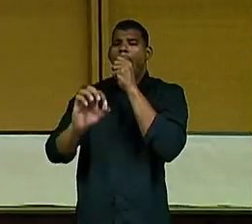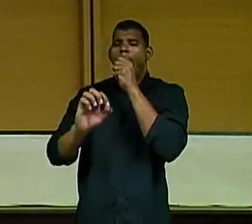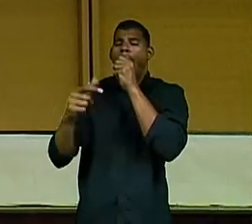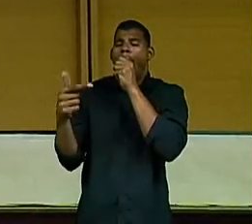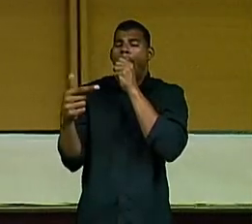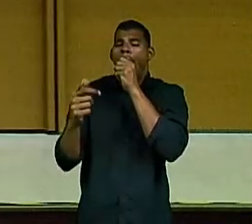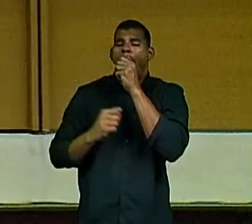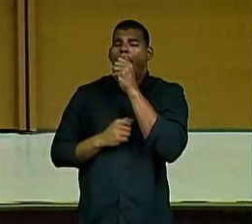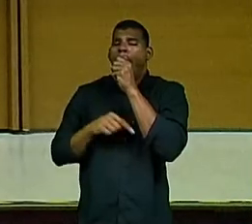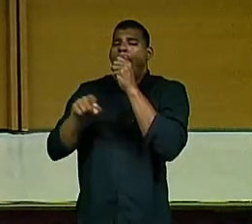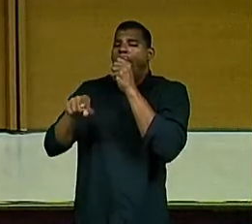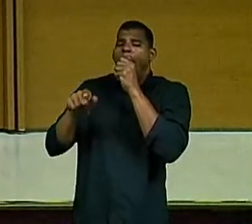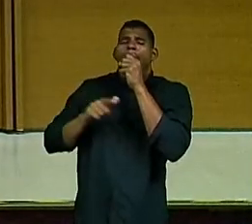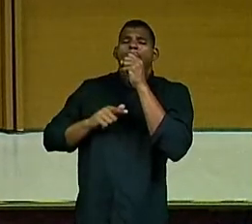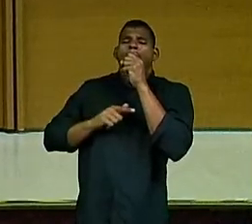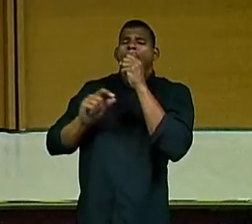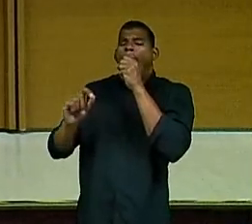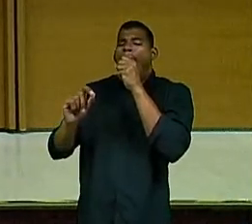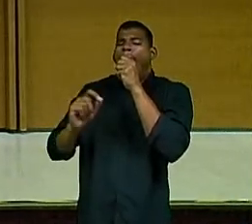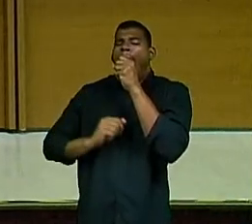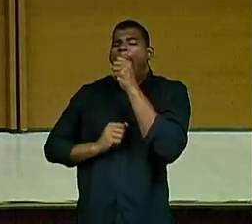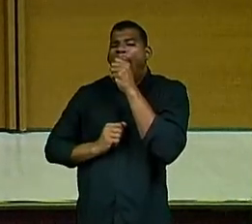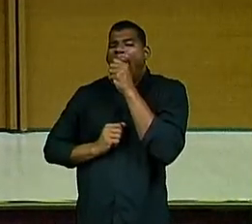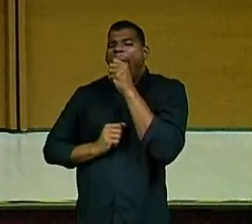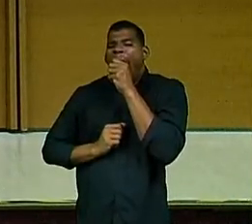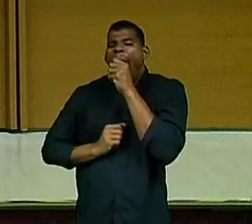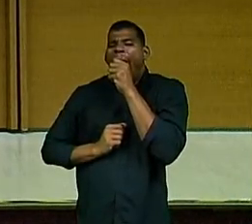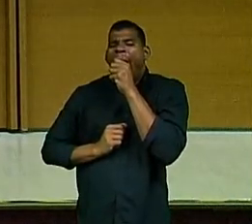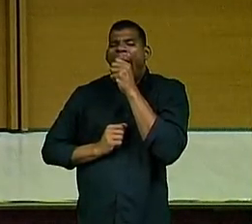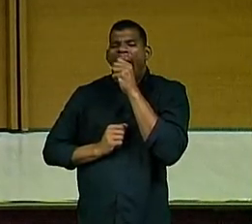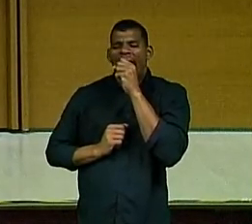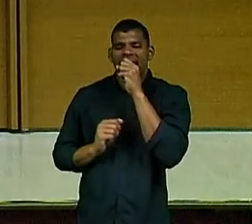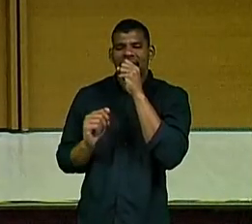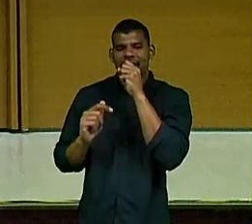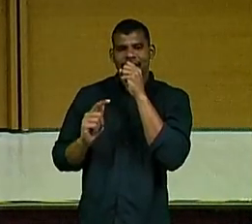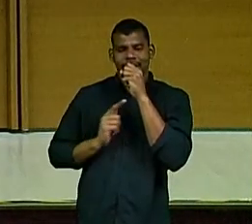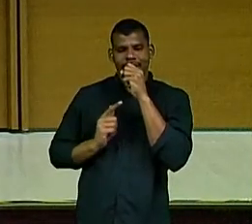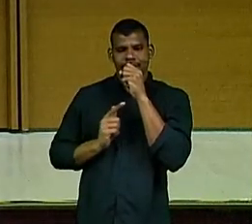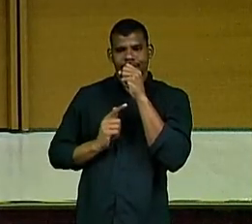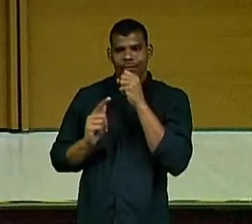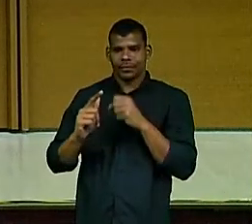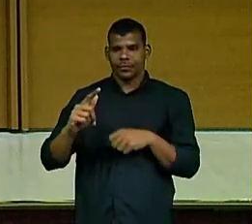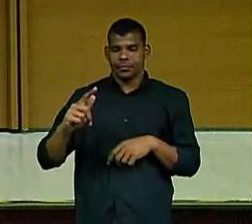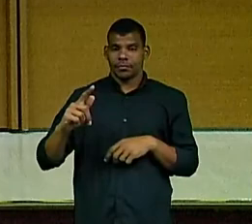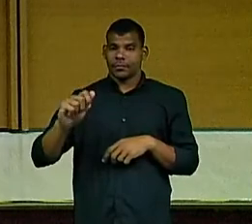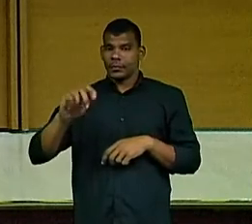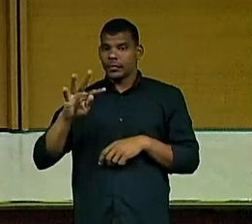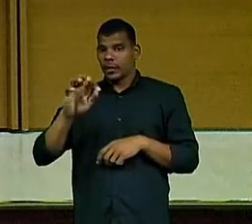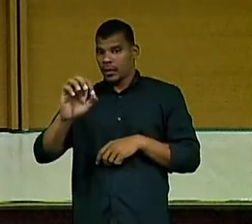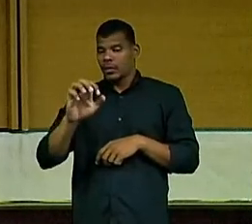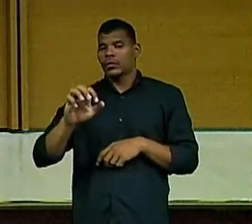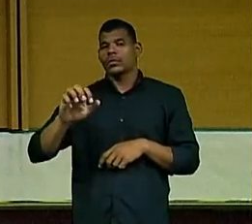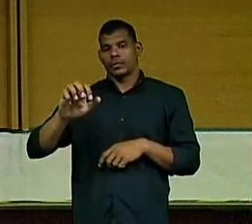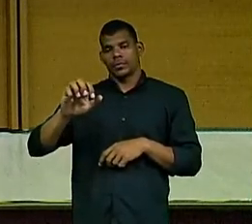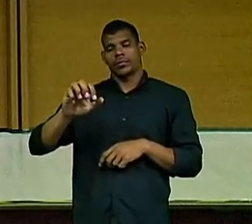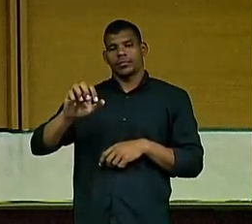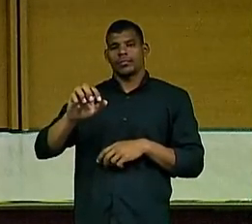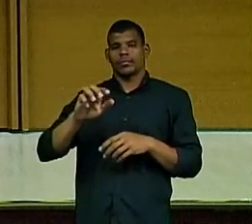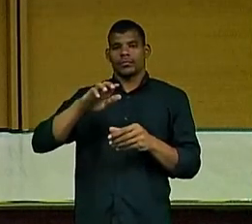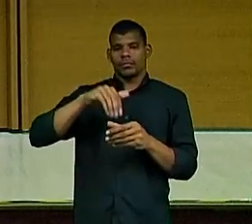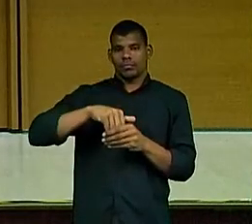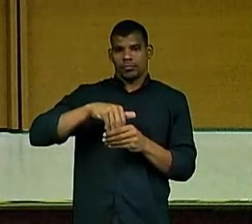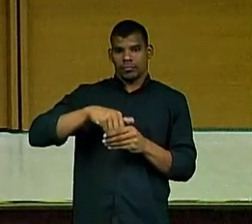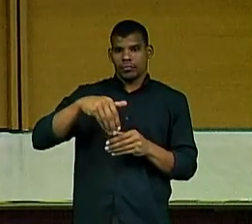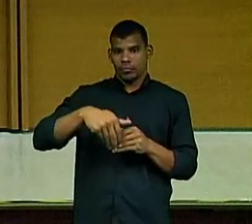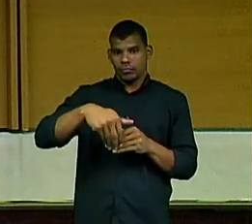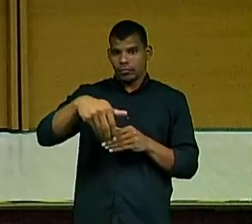ele passa né a partir desse ato institucional as eleições para